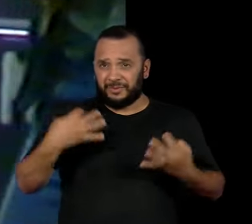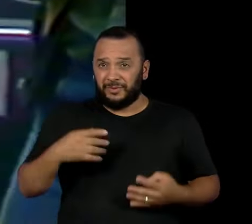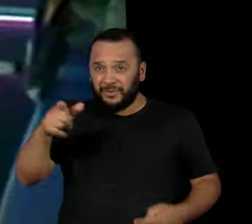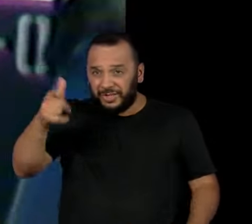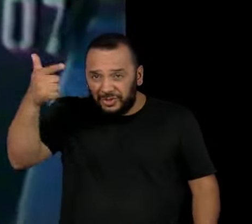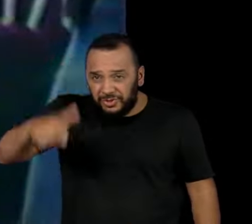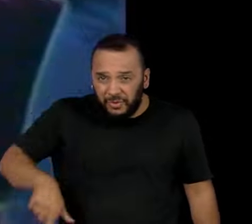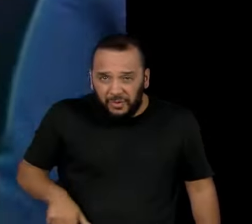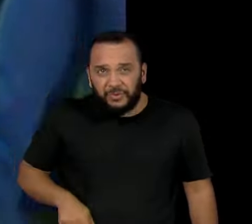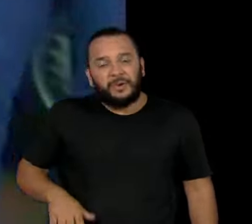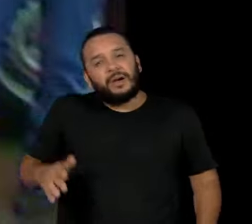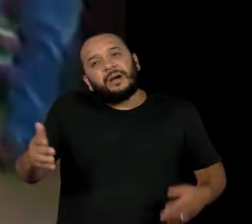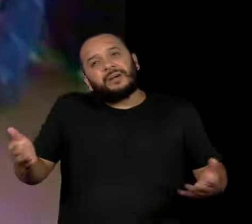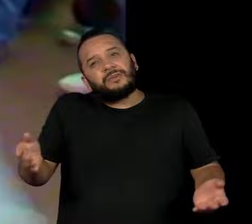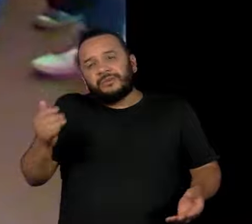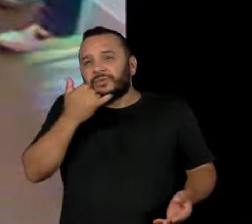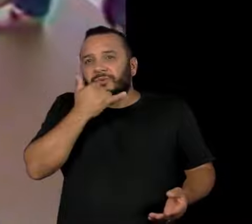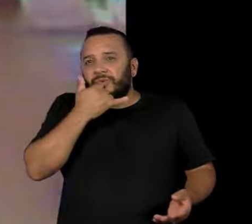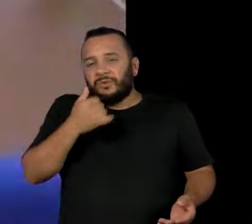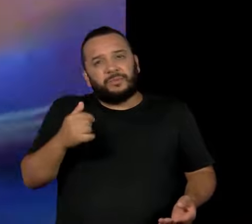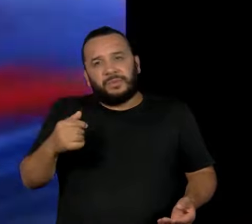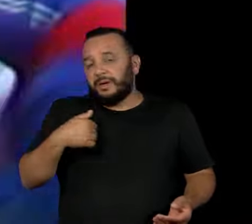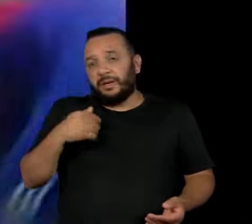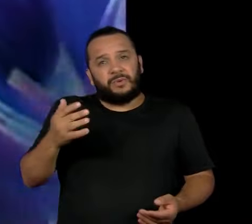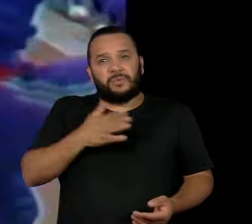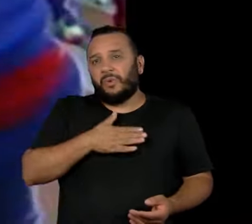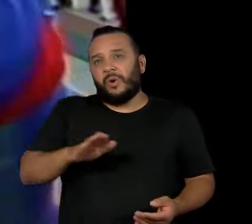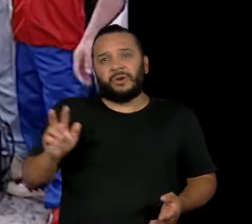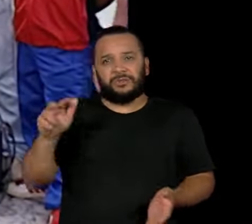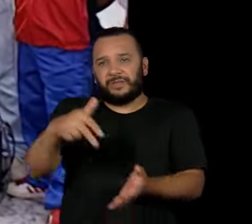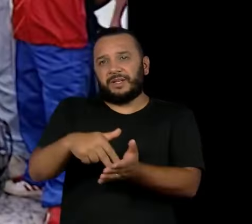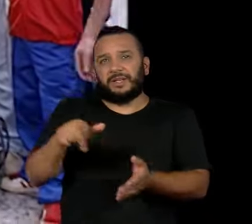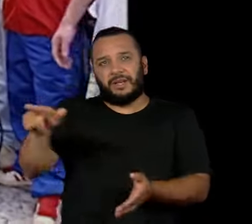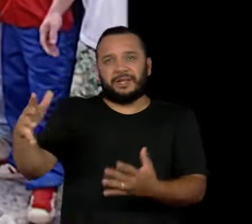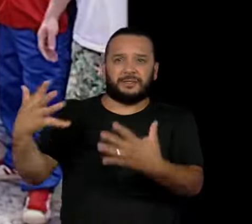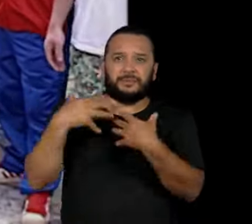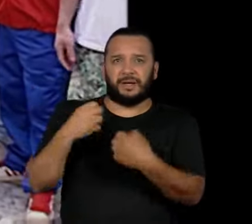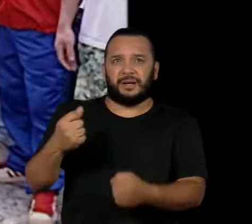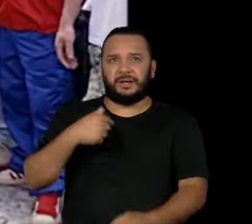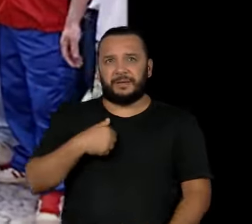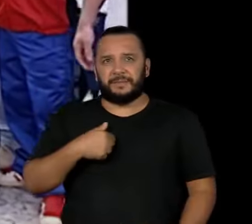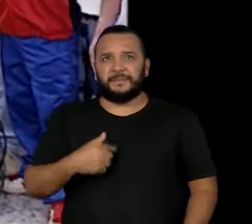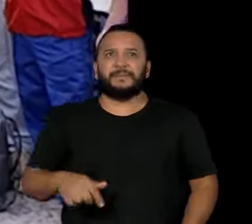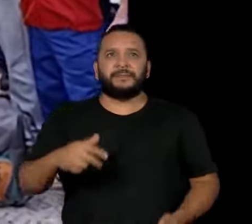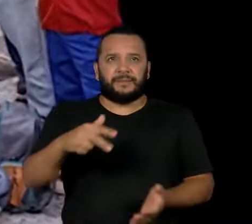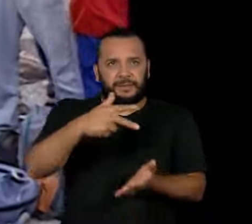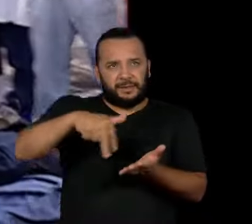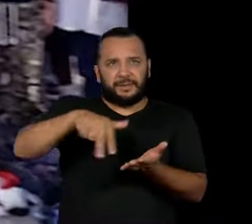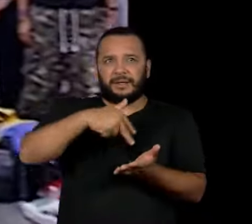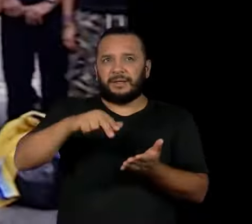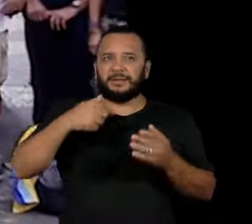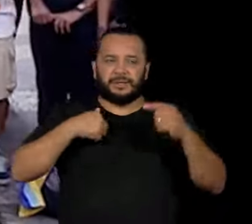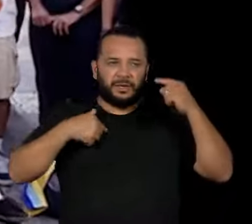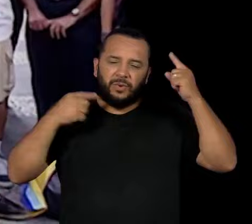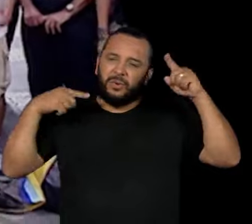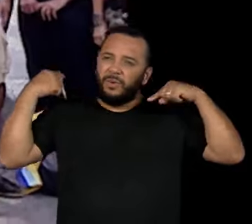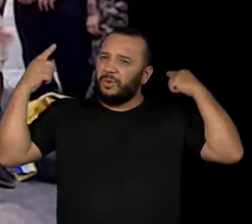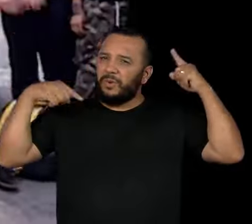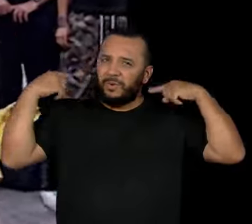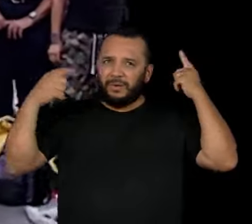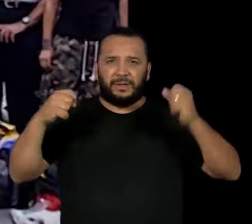cara? Eu falava, doutor, não gosto de vir aqui, é os homens que me traz, né? A minha dança foi muito louca, cara. Eu digo